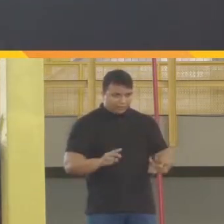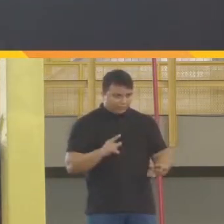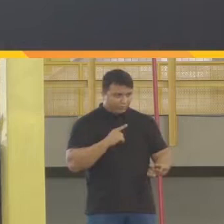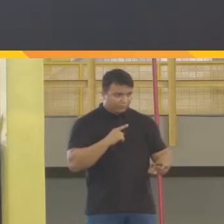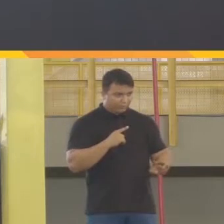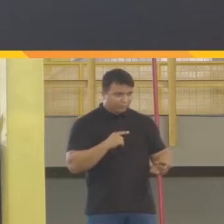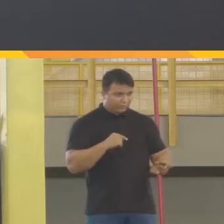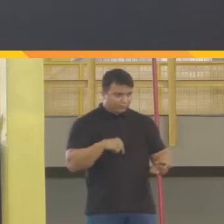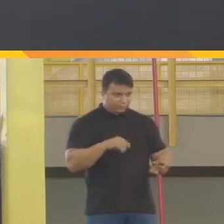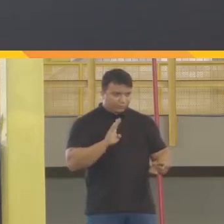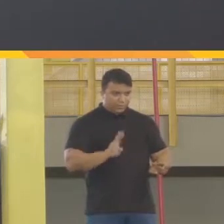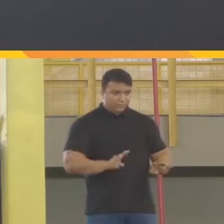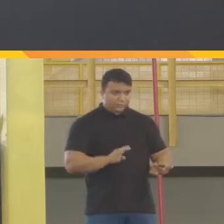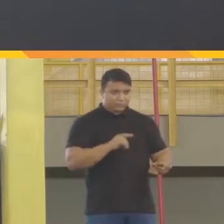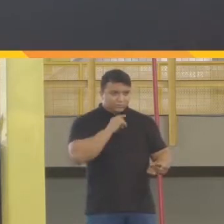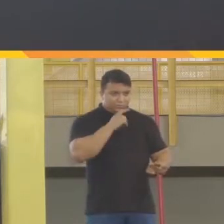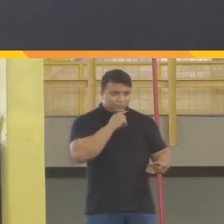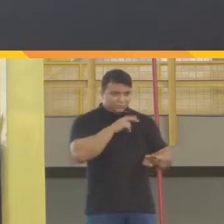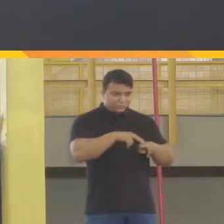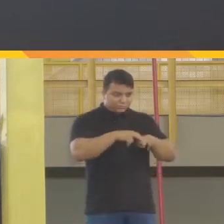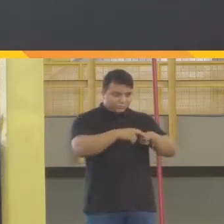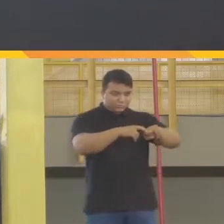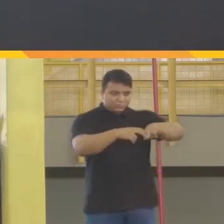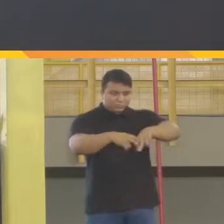montanhas da Caucaia.